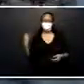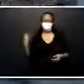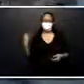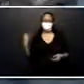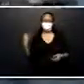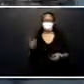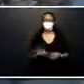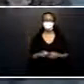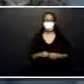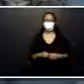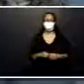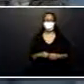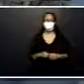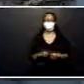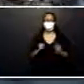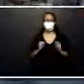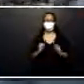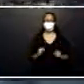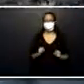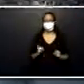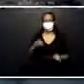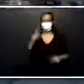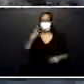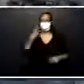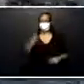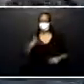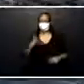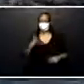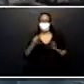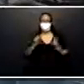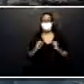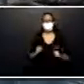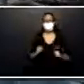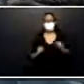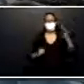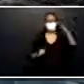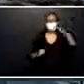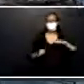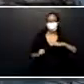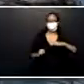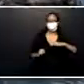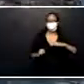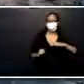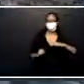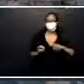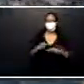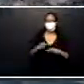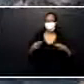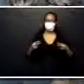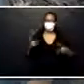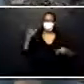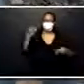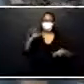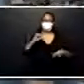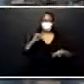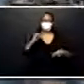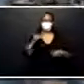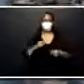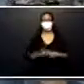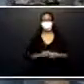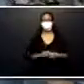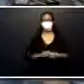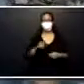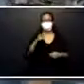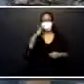para o bem, para o mal, coisas boas, coisas ruins, né? E que a fala aí do Morin,